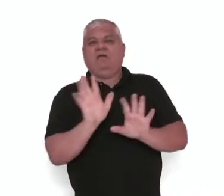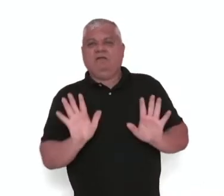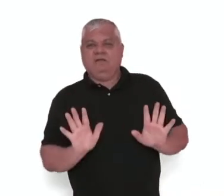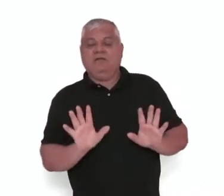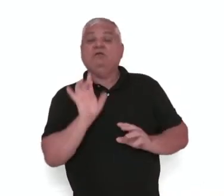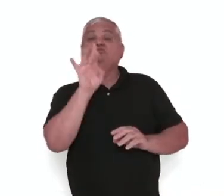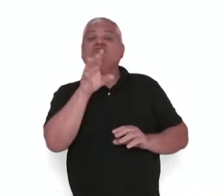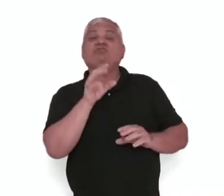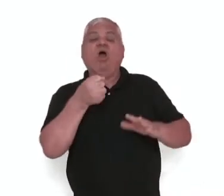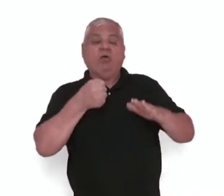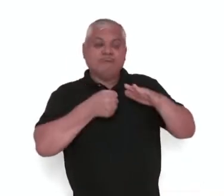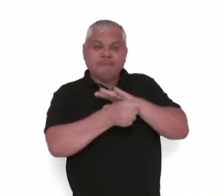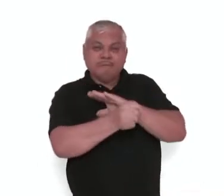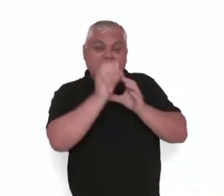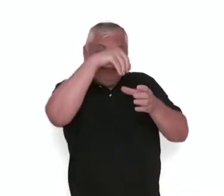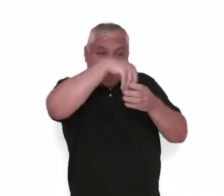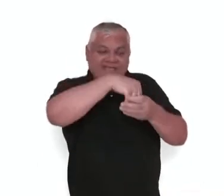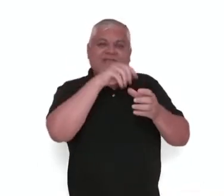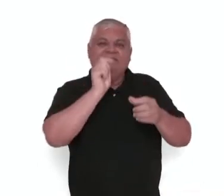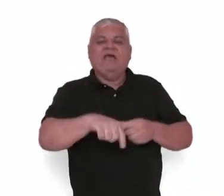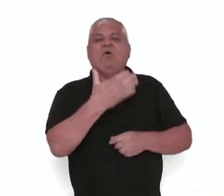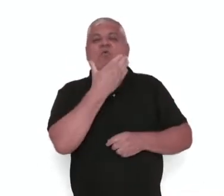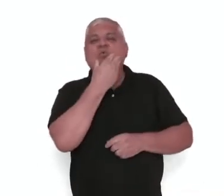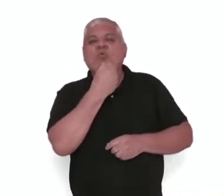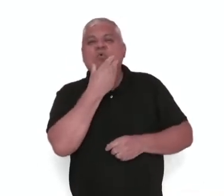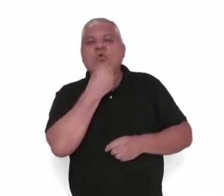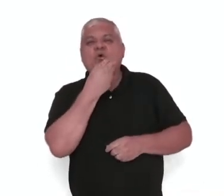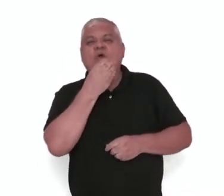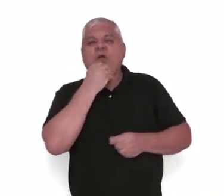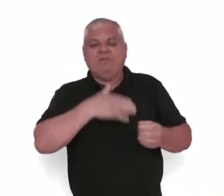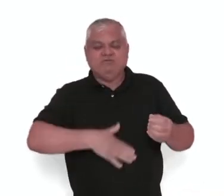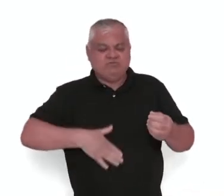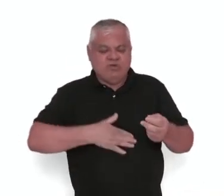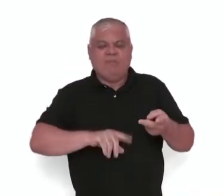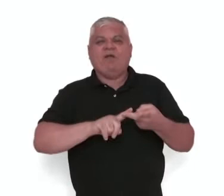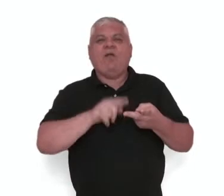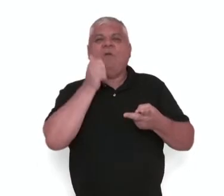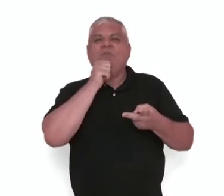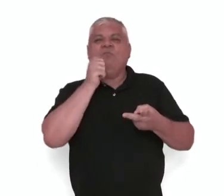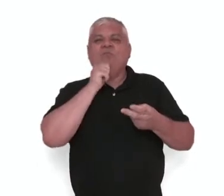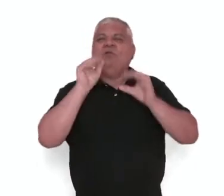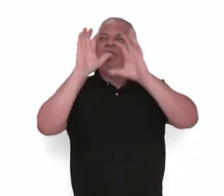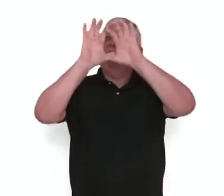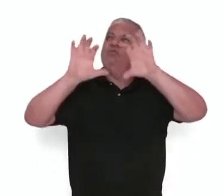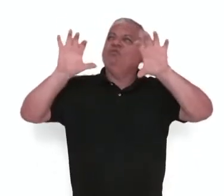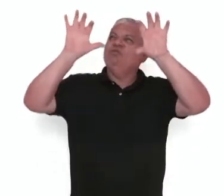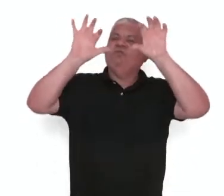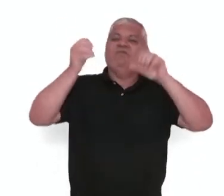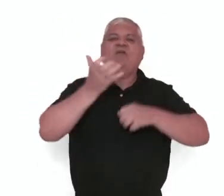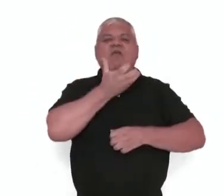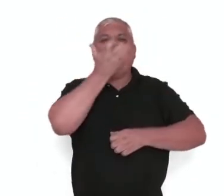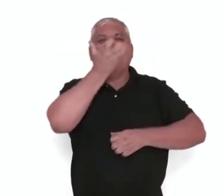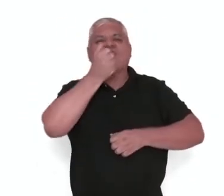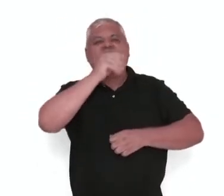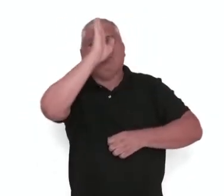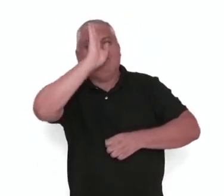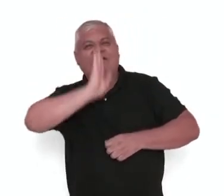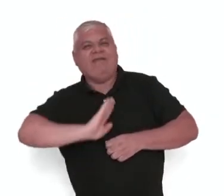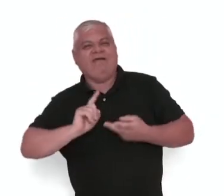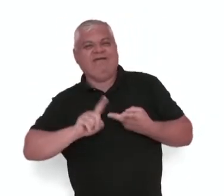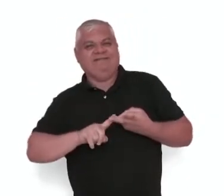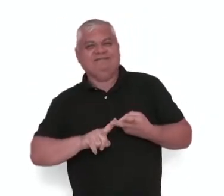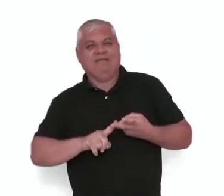Só cabe no poema o homem sem estômago, a mulher de nuvens, a fruta sem preço. O poema,